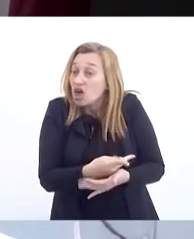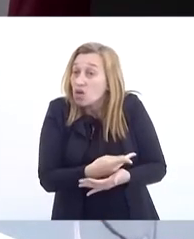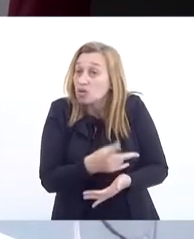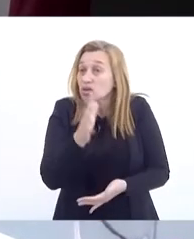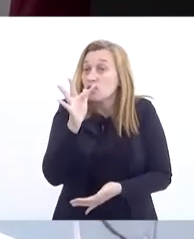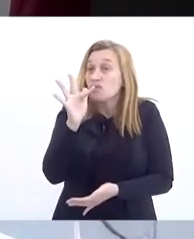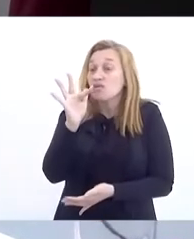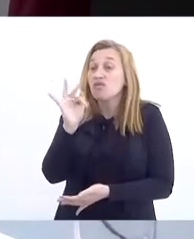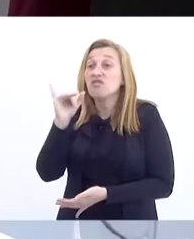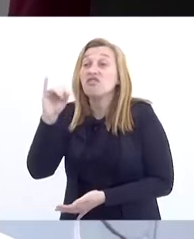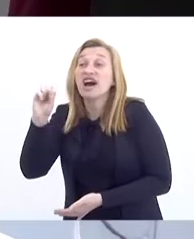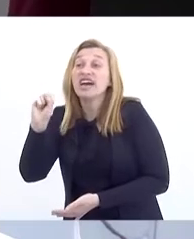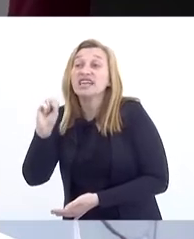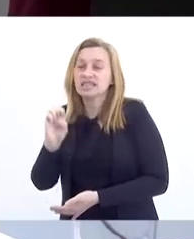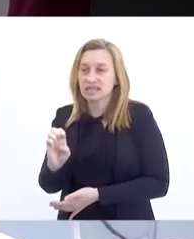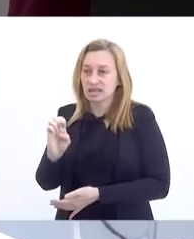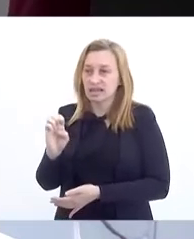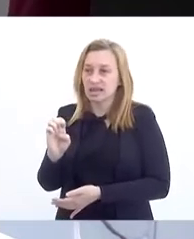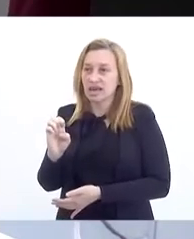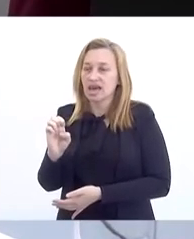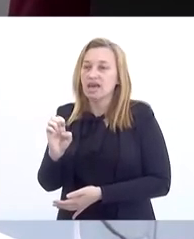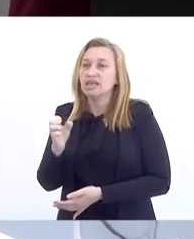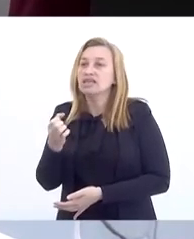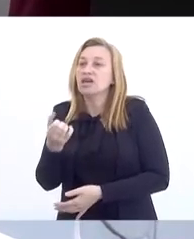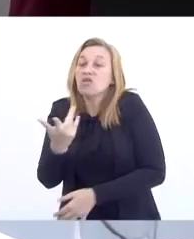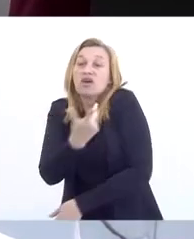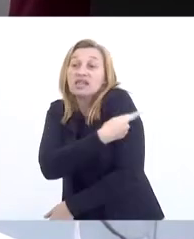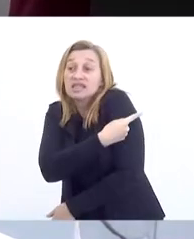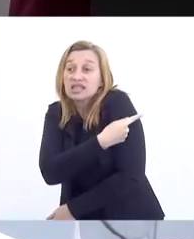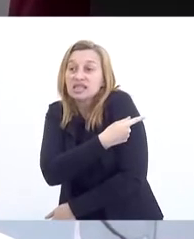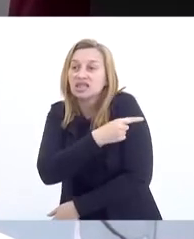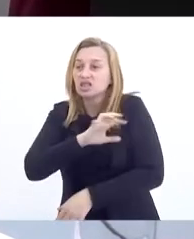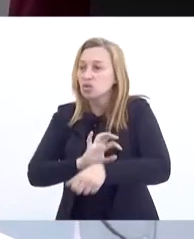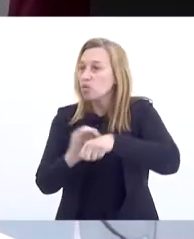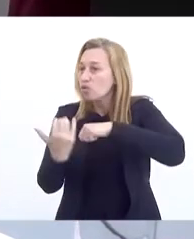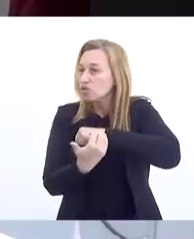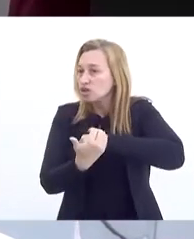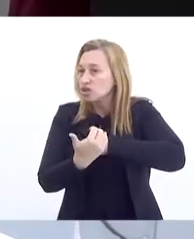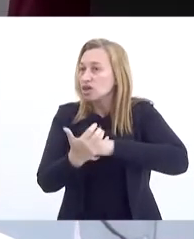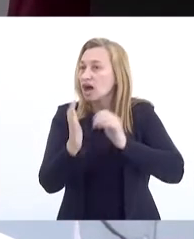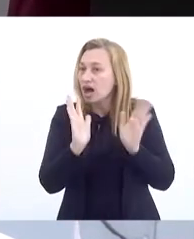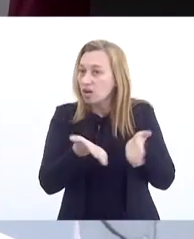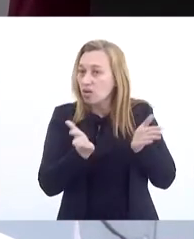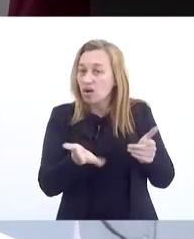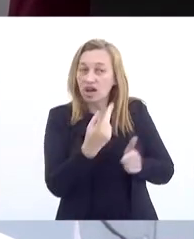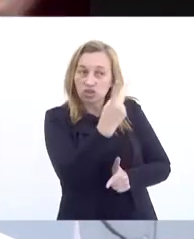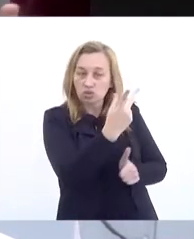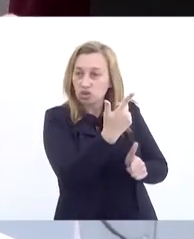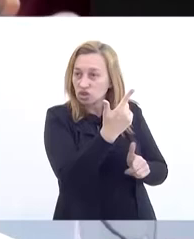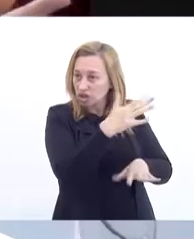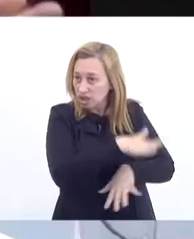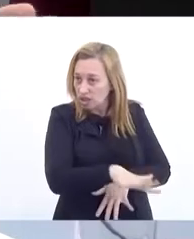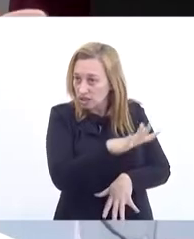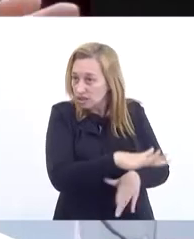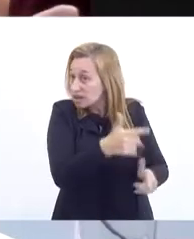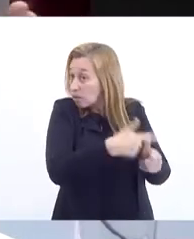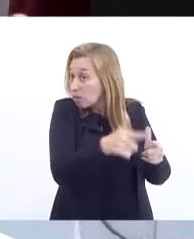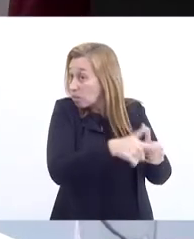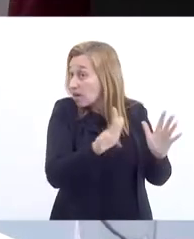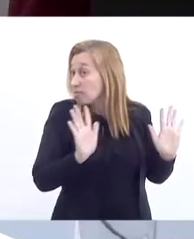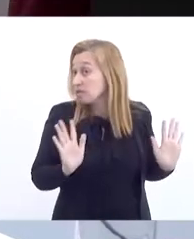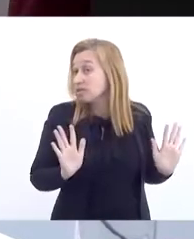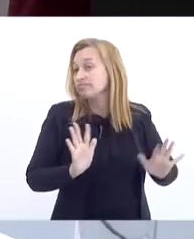Pfizer para a Covid, não deu para a gripe. As duas crianças estão com problema. Ai, que loucura.